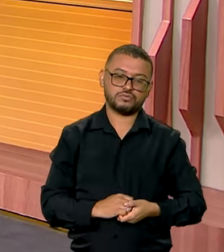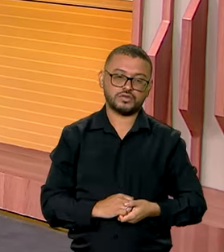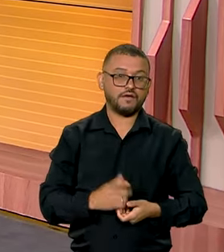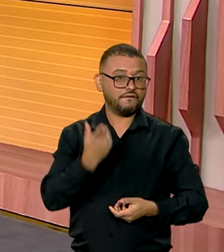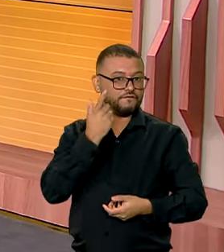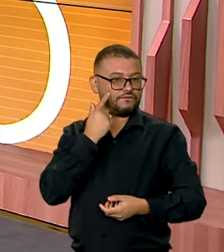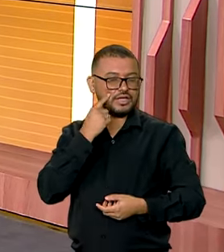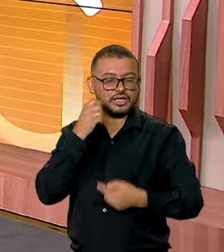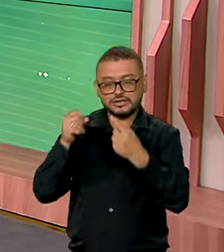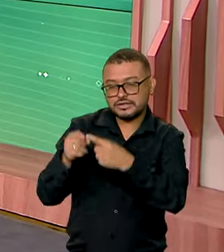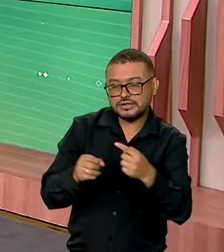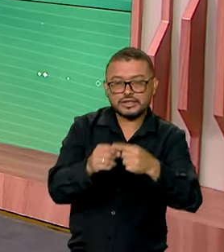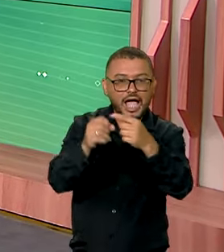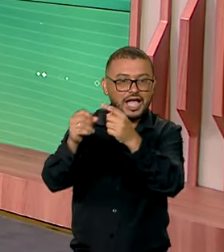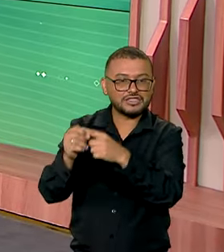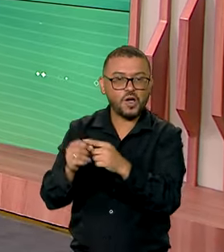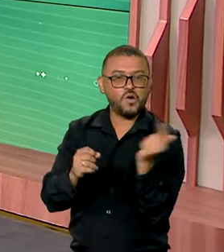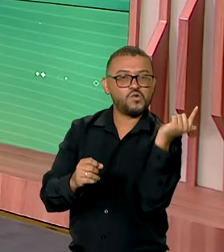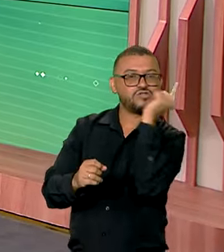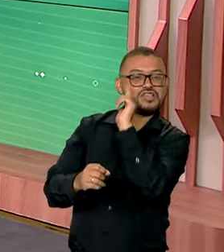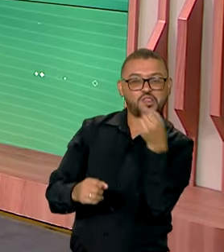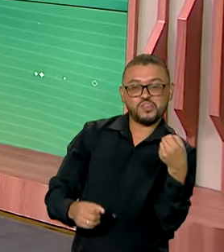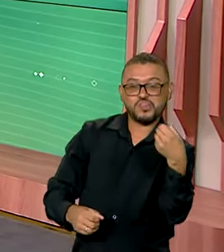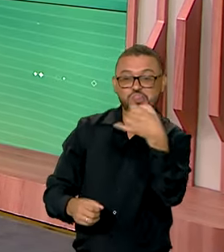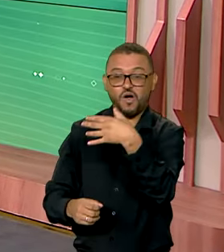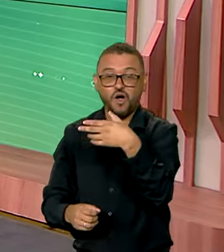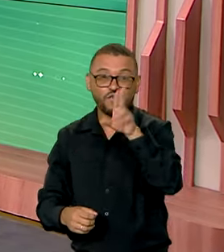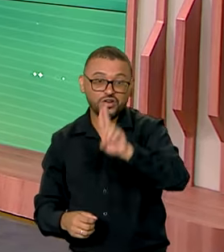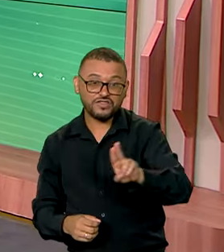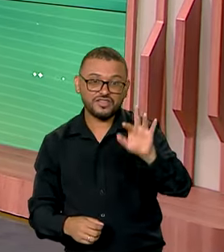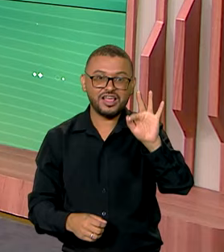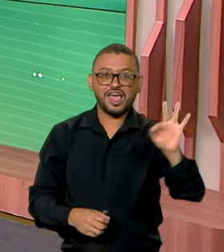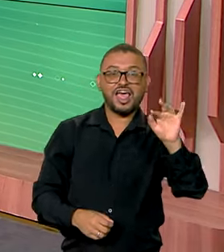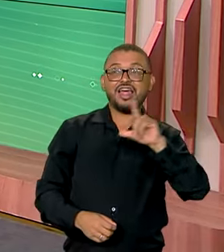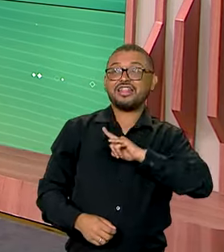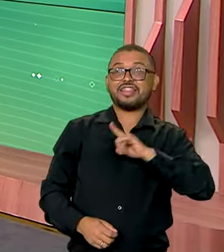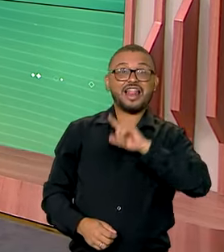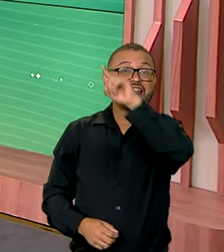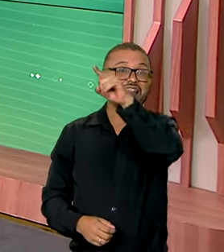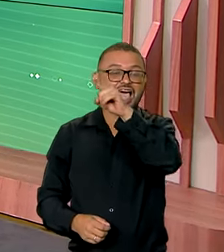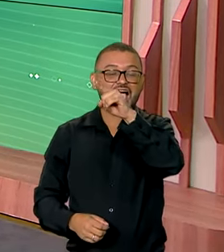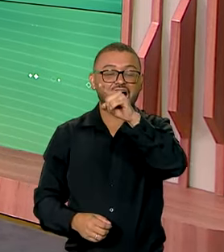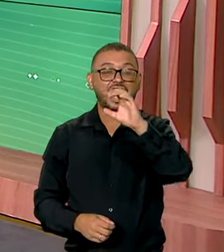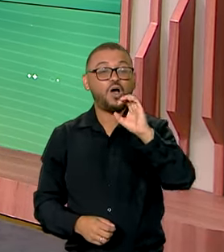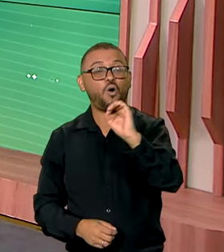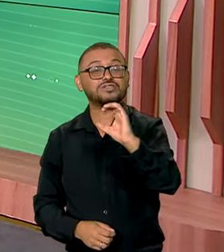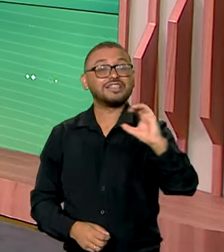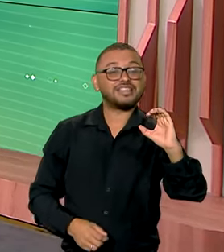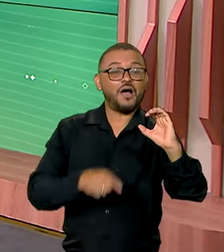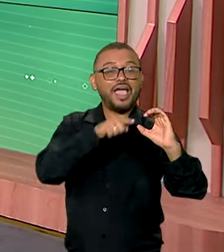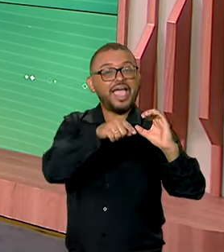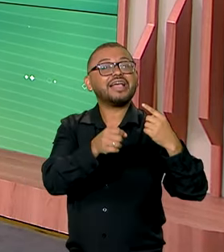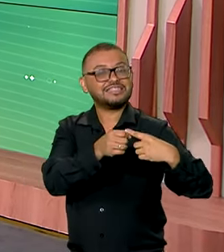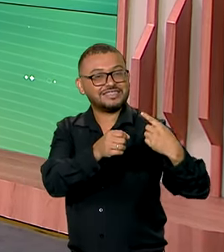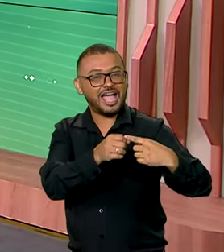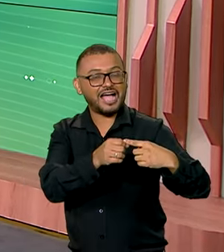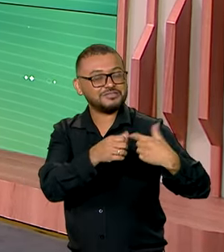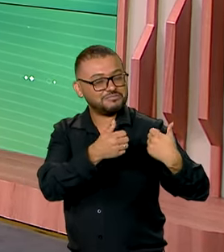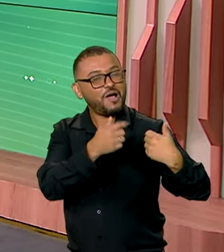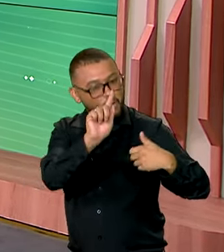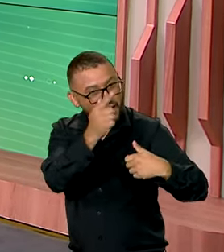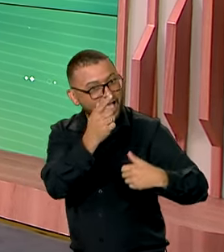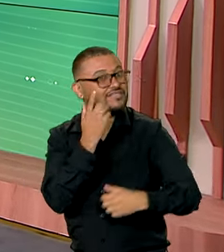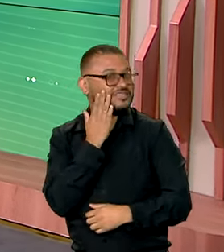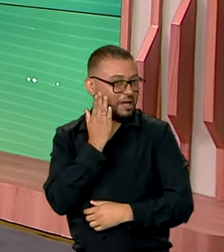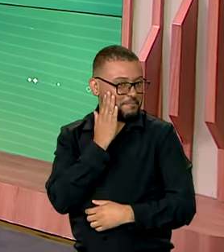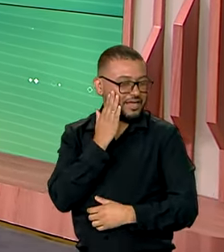entre os municípios que vão receber novas universidades federais está a cidade ocidental, que fica em Goiás. E a